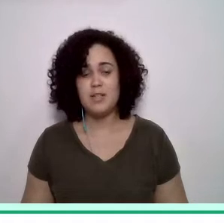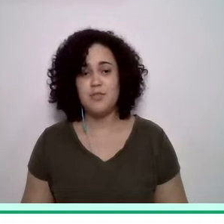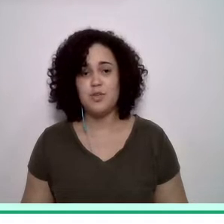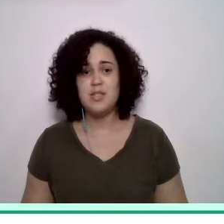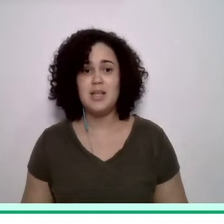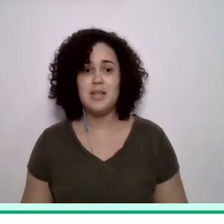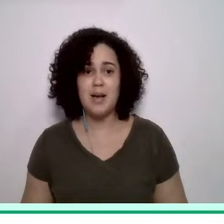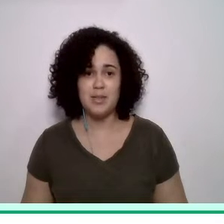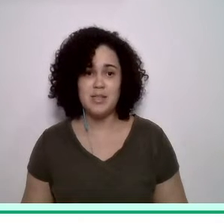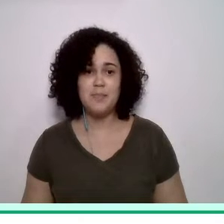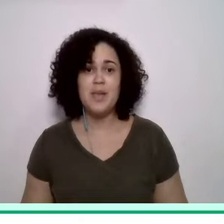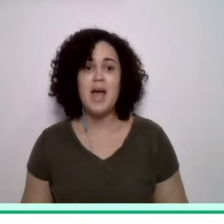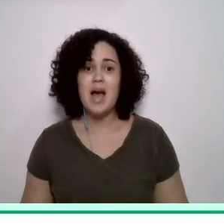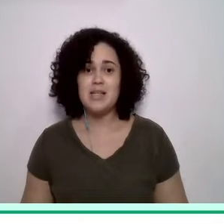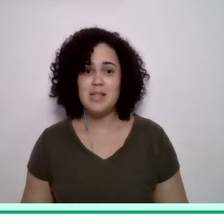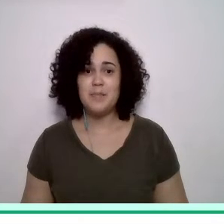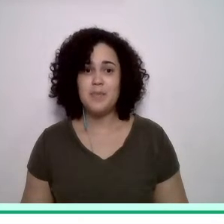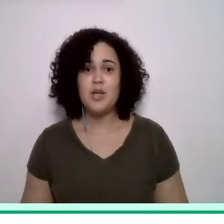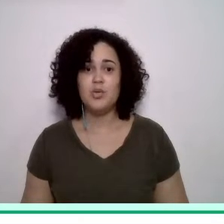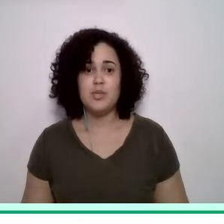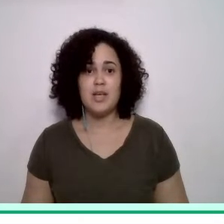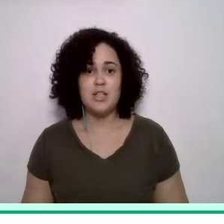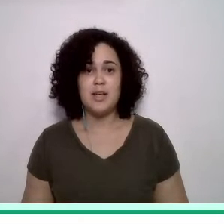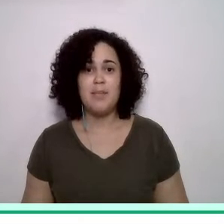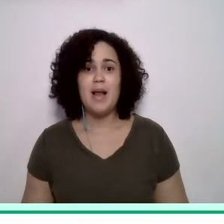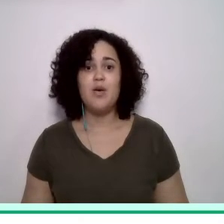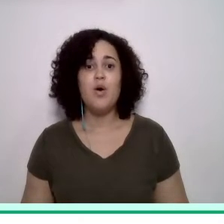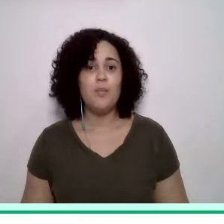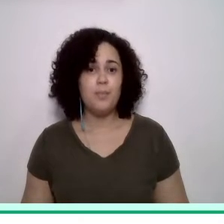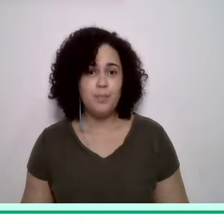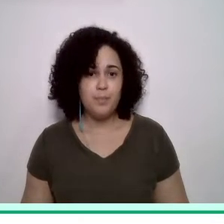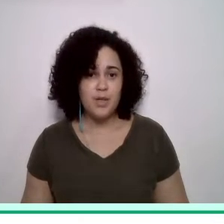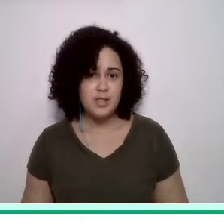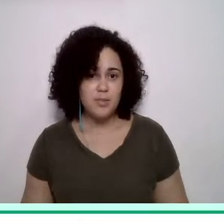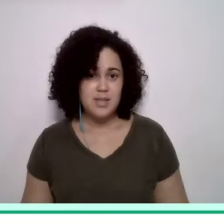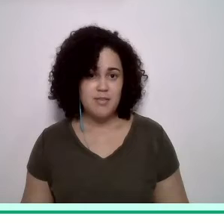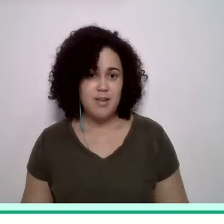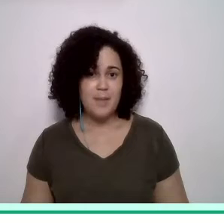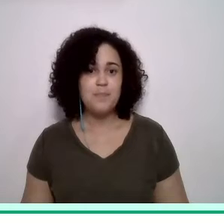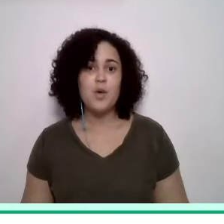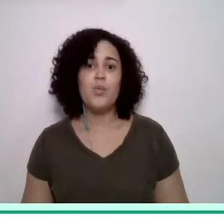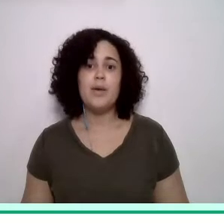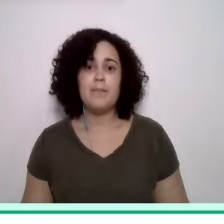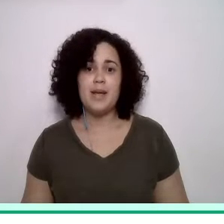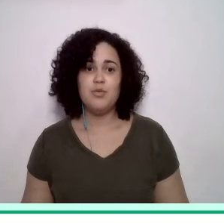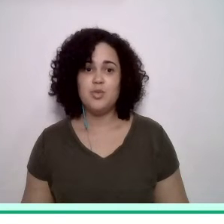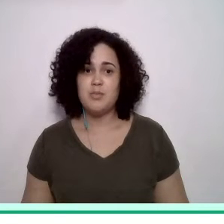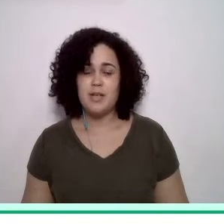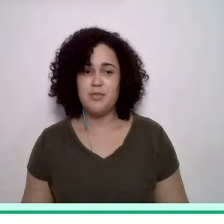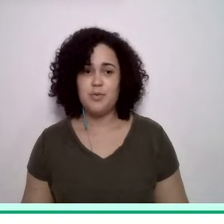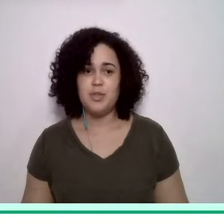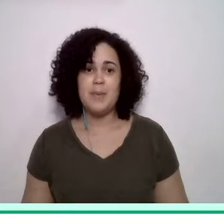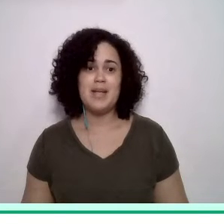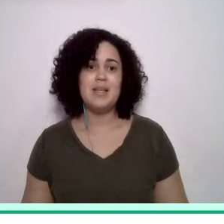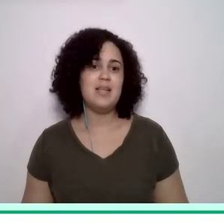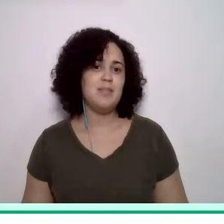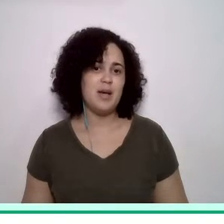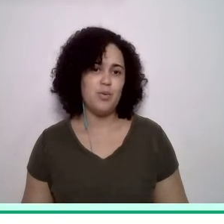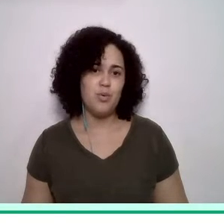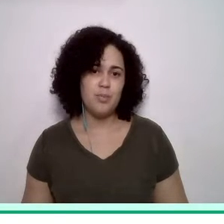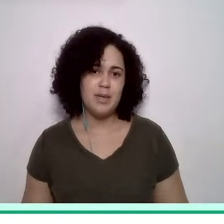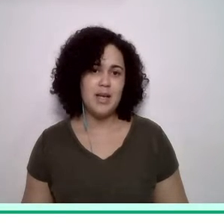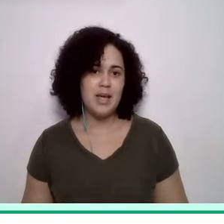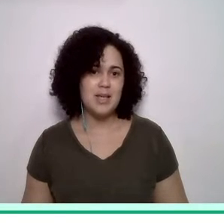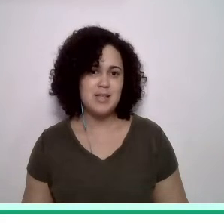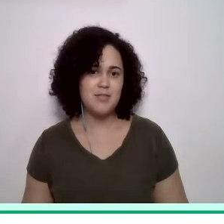como smartphones e tablets. Assim, no seguinte trabalho, pode-se observar o emprego de um smartphone para